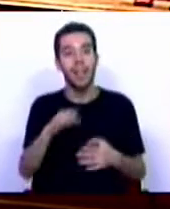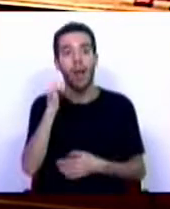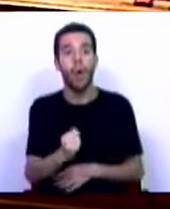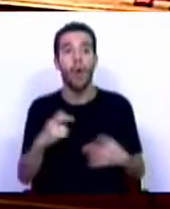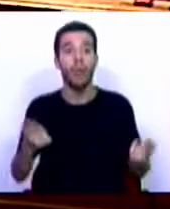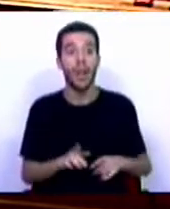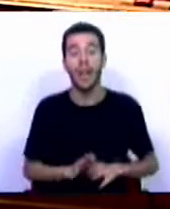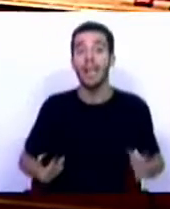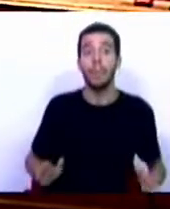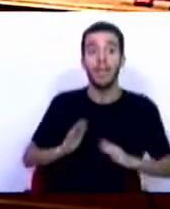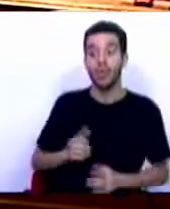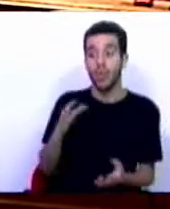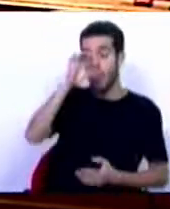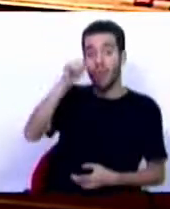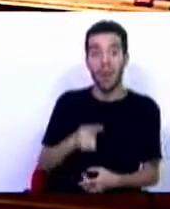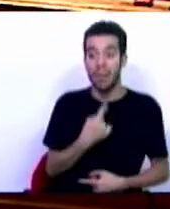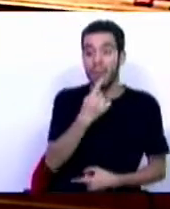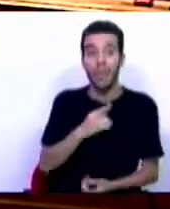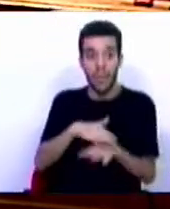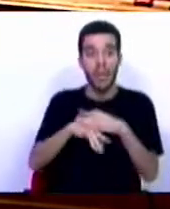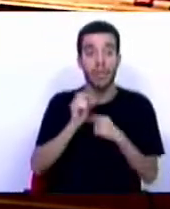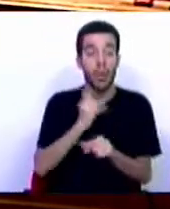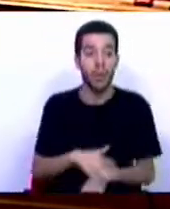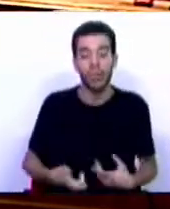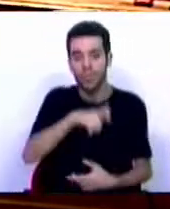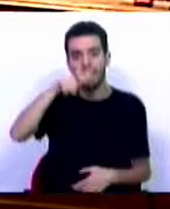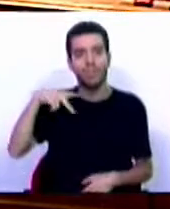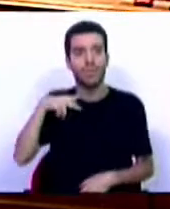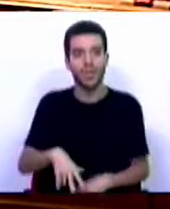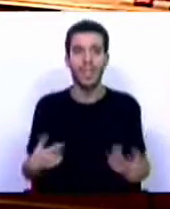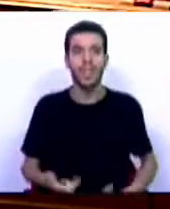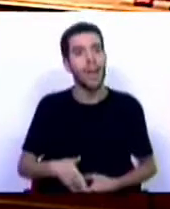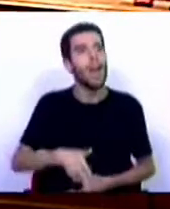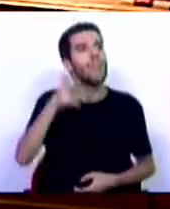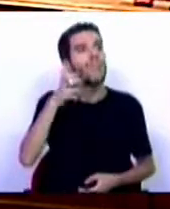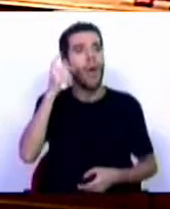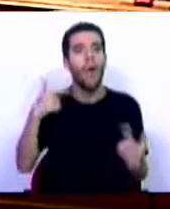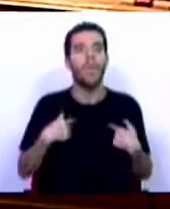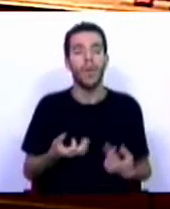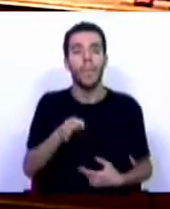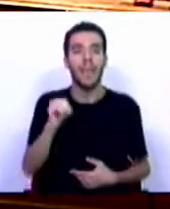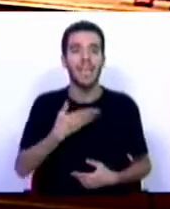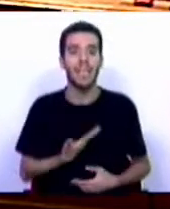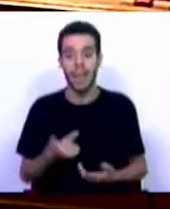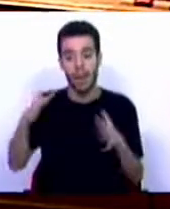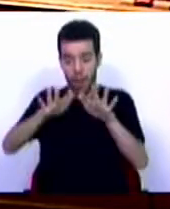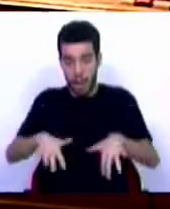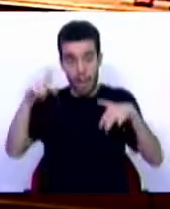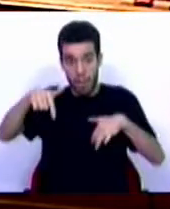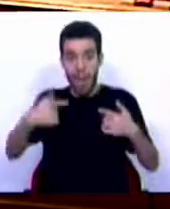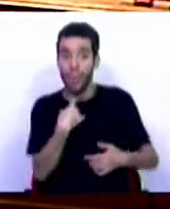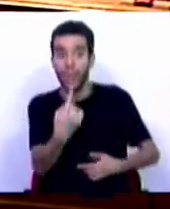outra quando está no governo. Os portugueses começam a habituar-se a ouvir o PSD dizer uma coisa aqui na Assembleia e